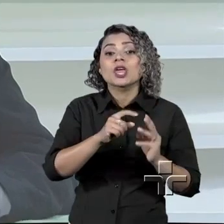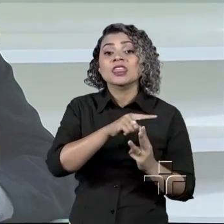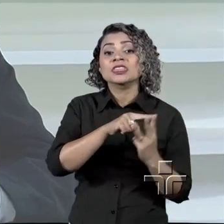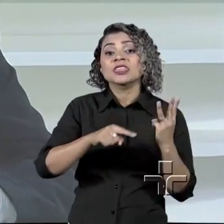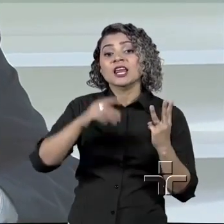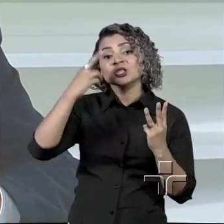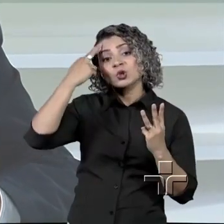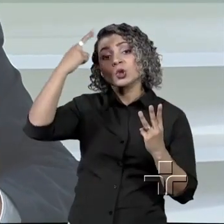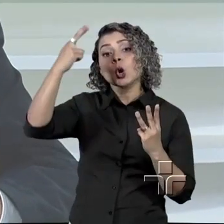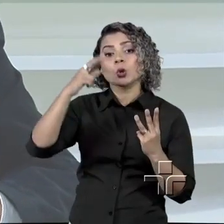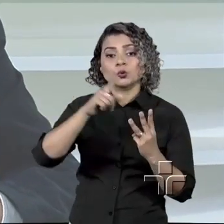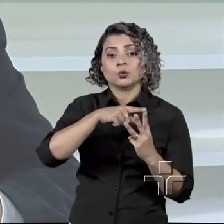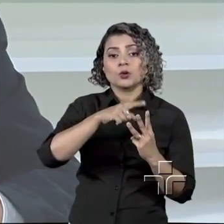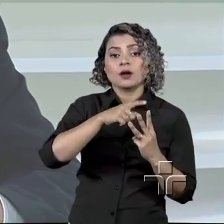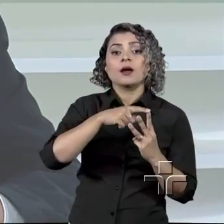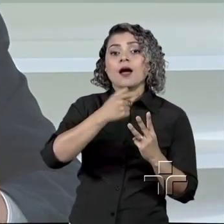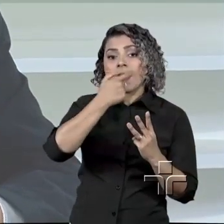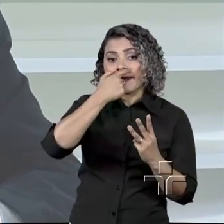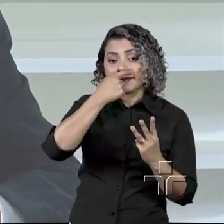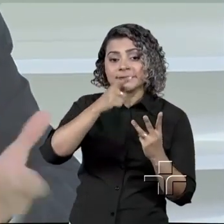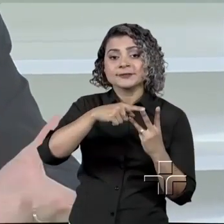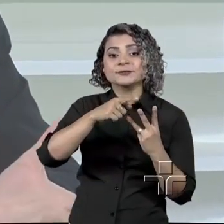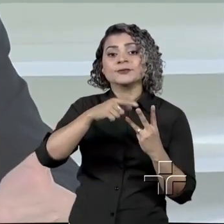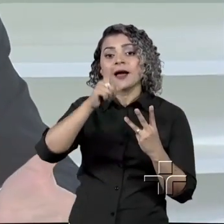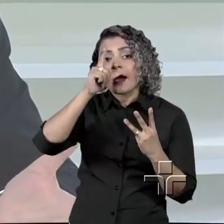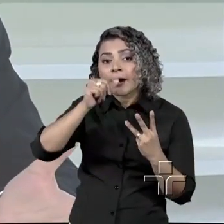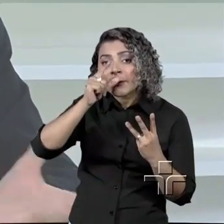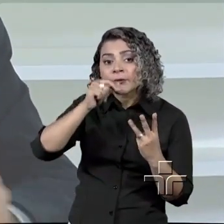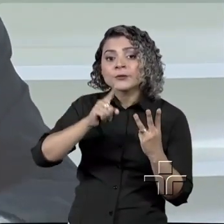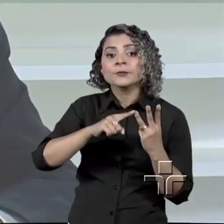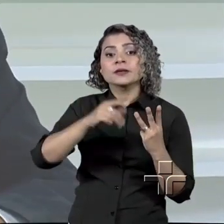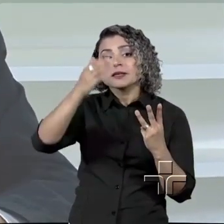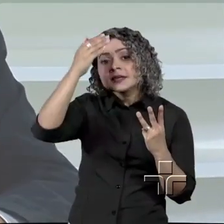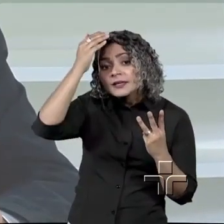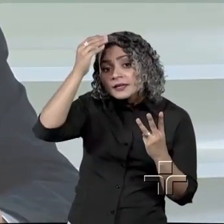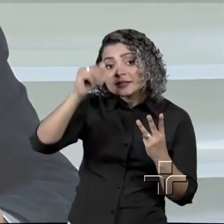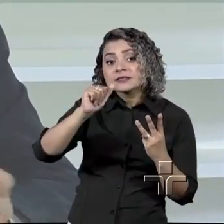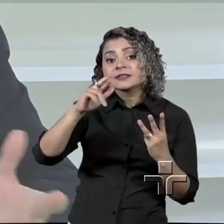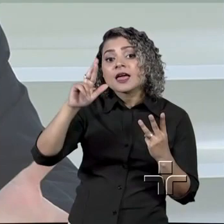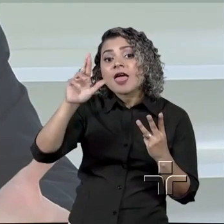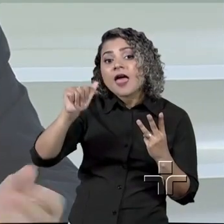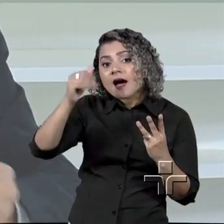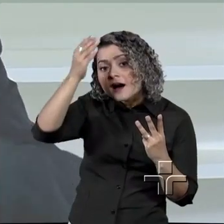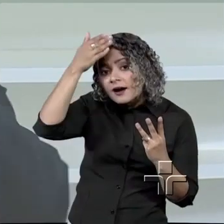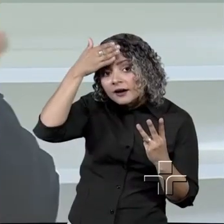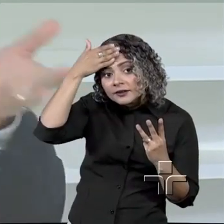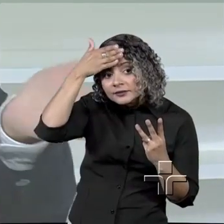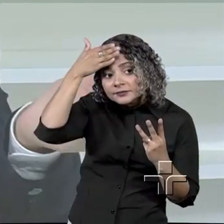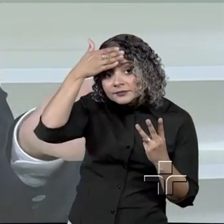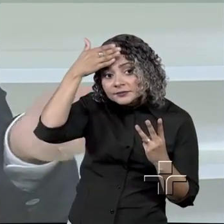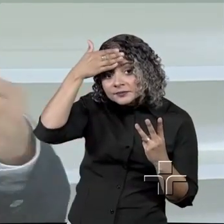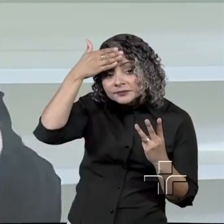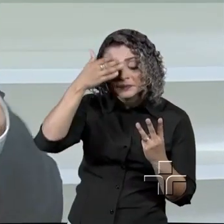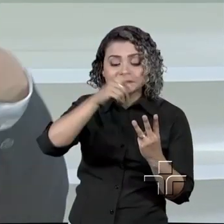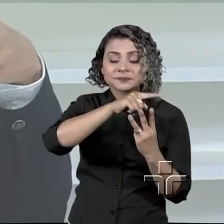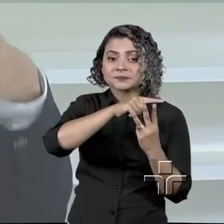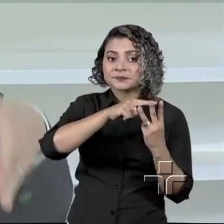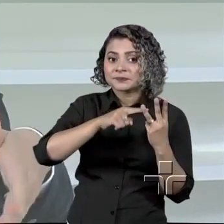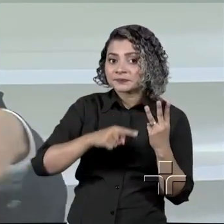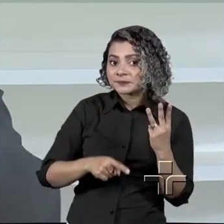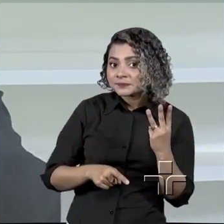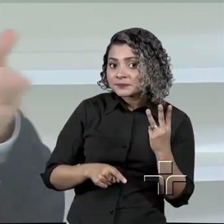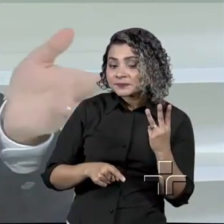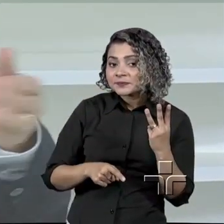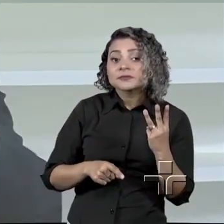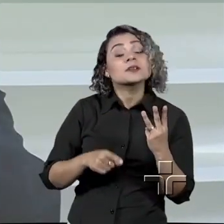era o Aécio, o Alckmin e o José Serra, né? E agora, de uma certa maneira, o que aconteceu foi que